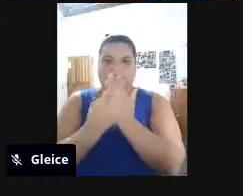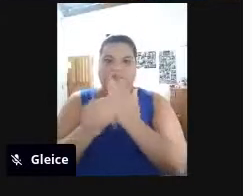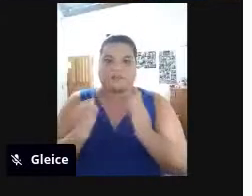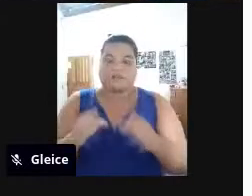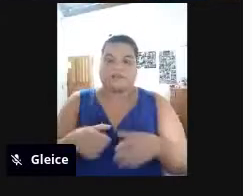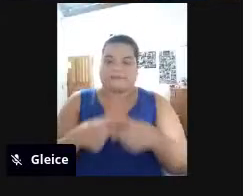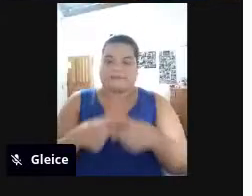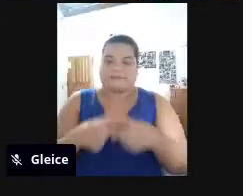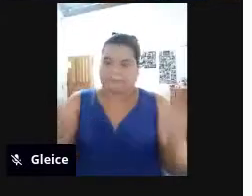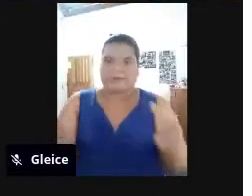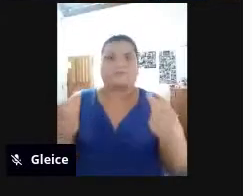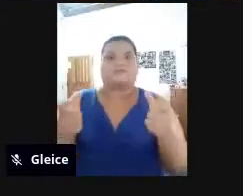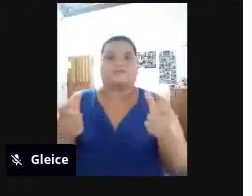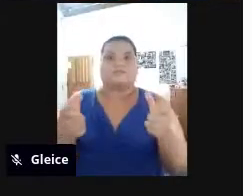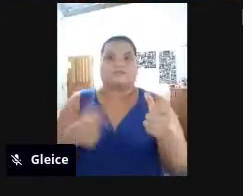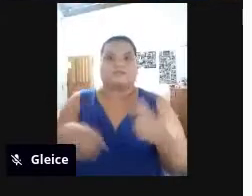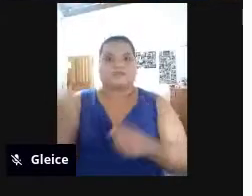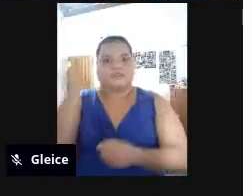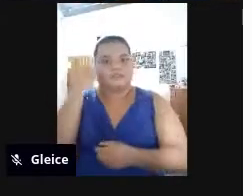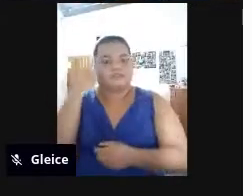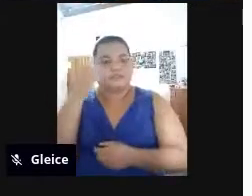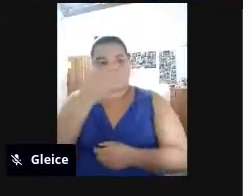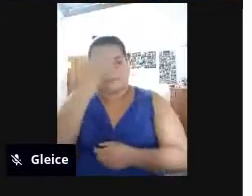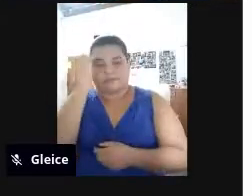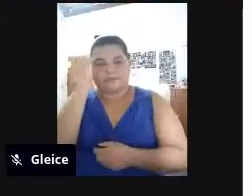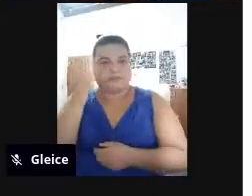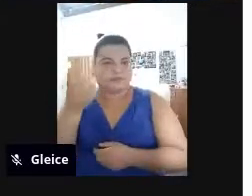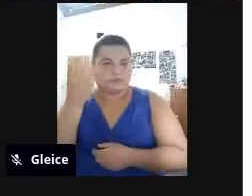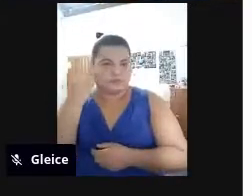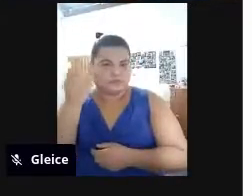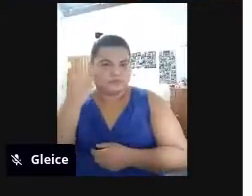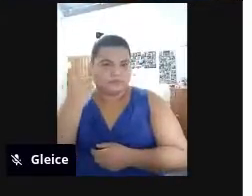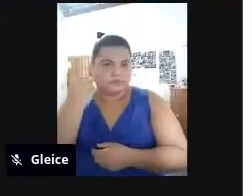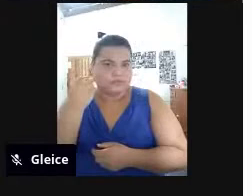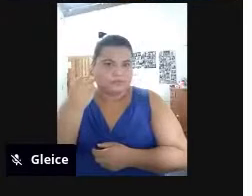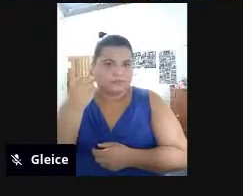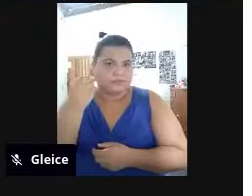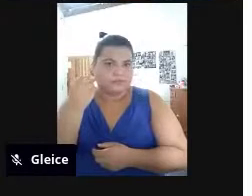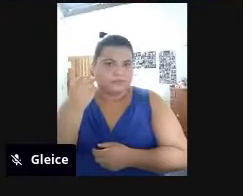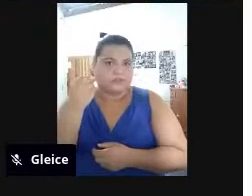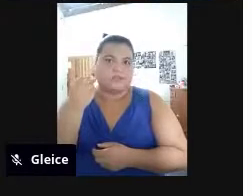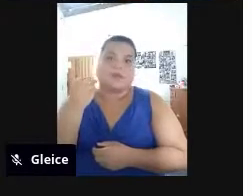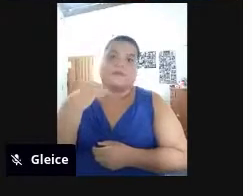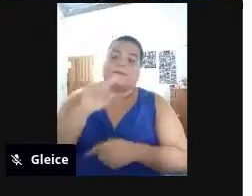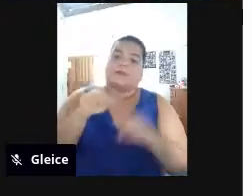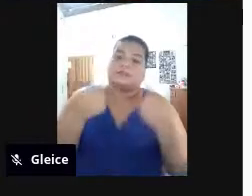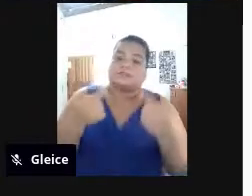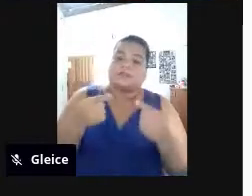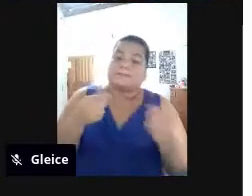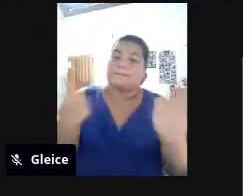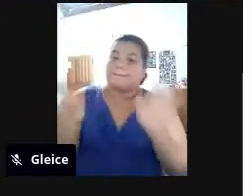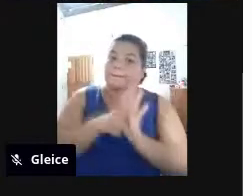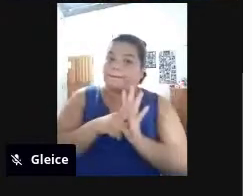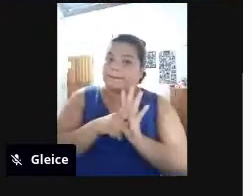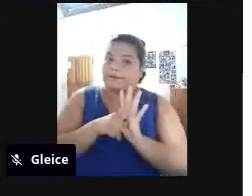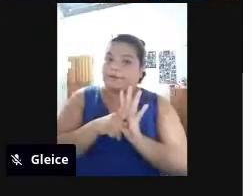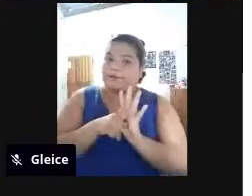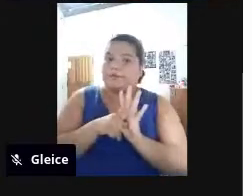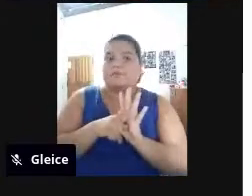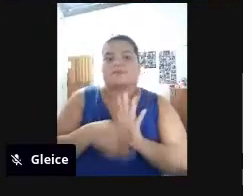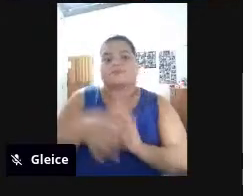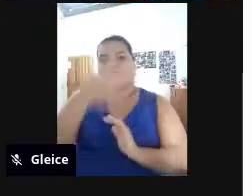indivíduo que é sedentário, a gente só prescreve isso para indivíduos que não têm nenhuma alteração renal e